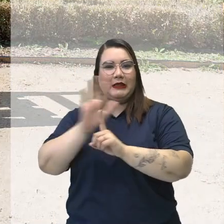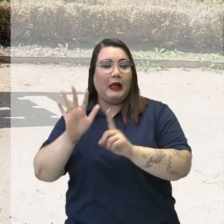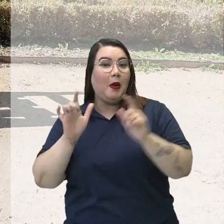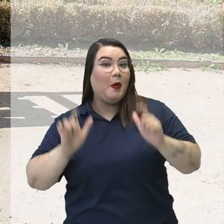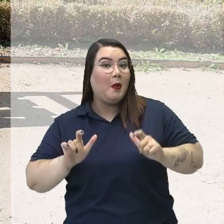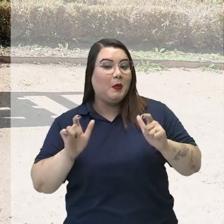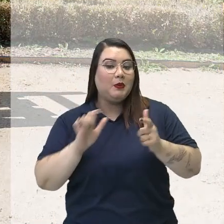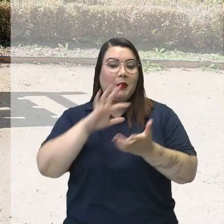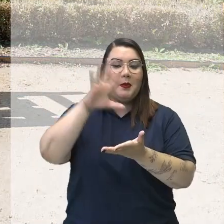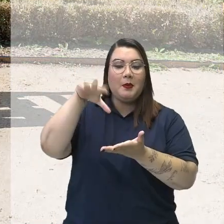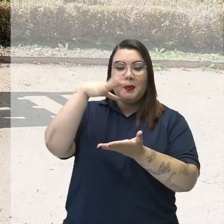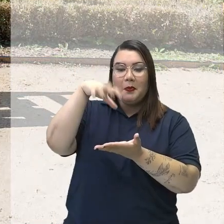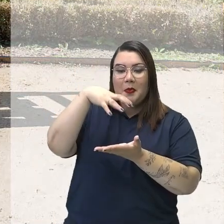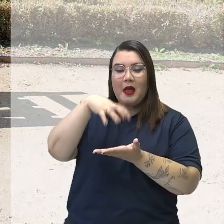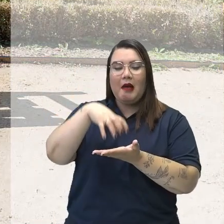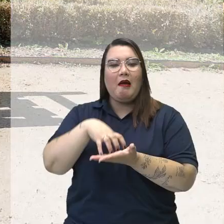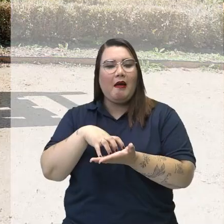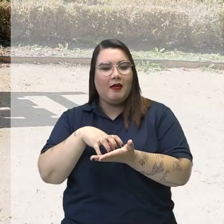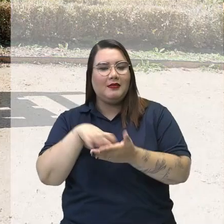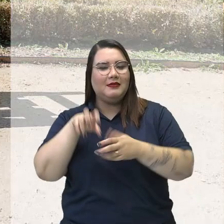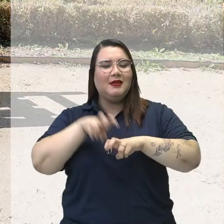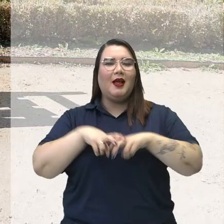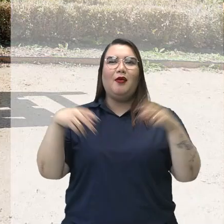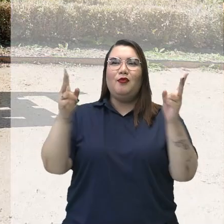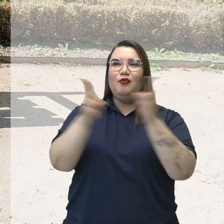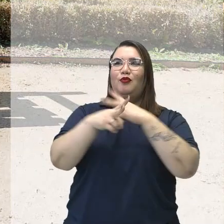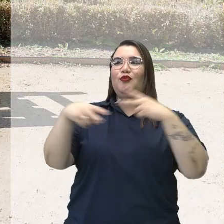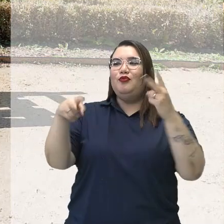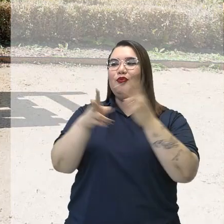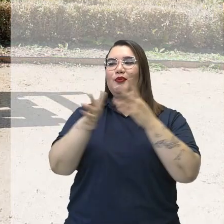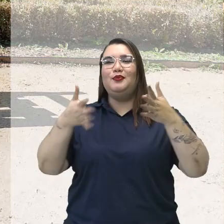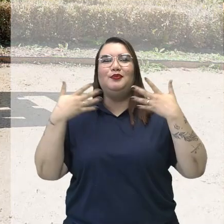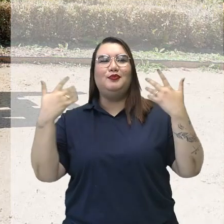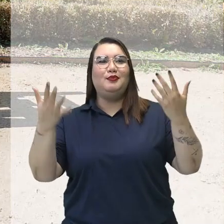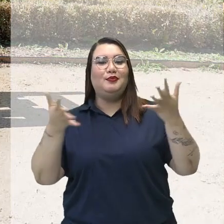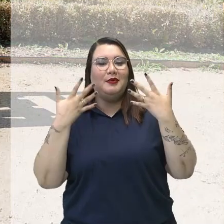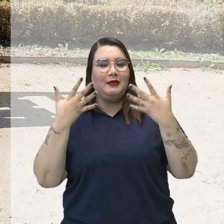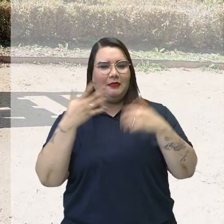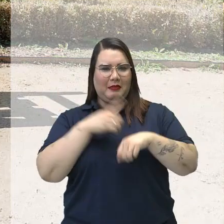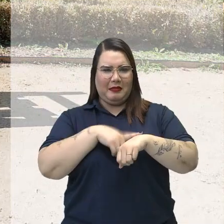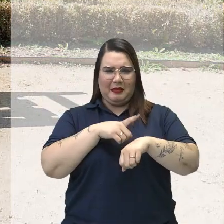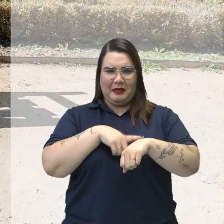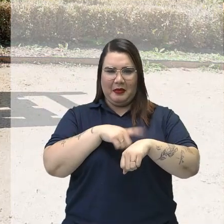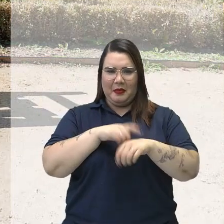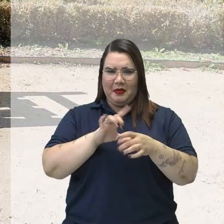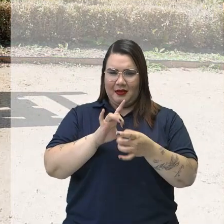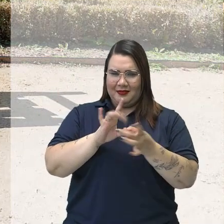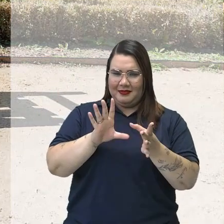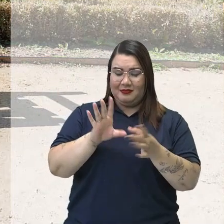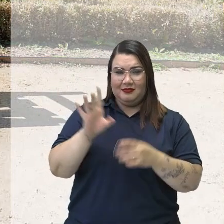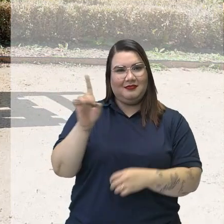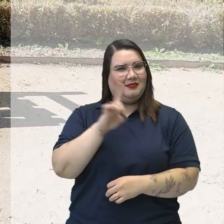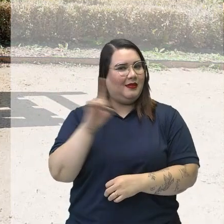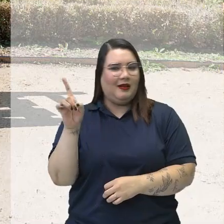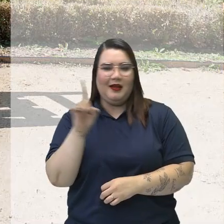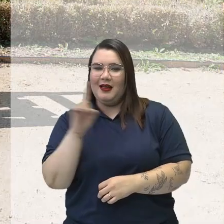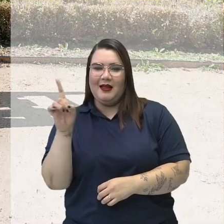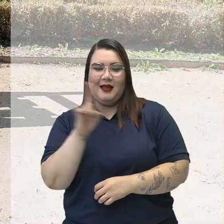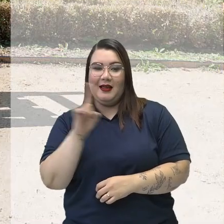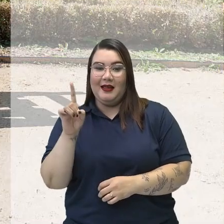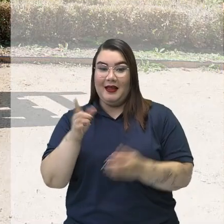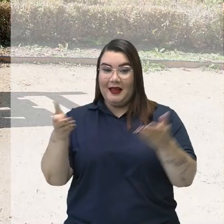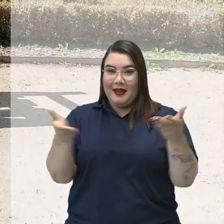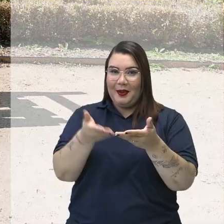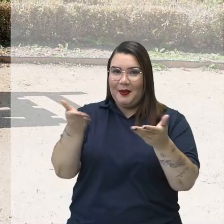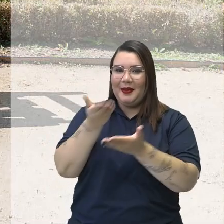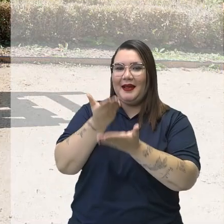parque, sentada aqui nesse parque, aproveitando o meu tempo livre. Opa, tempo livre não, né? Nós agora